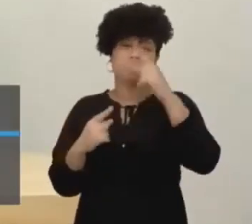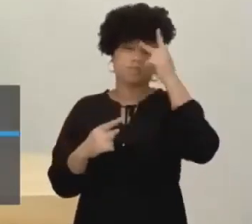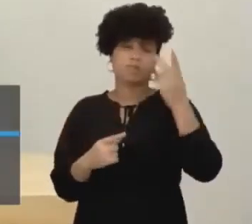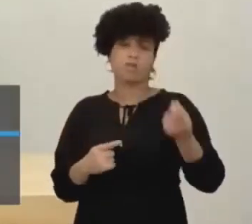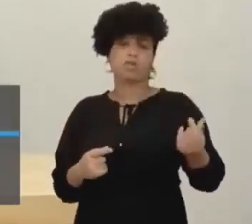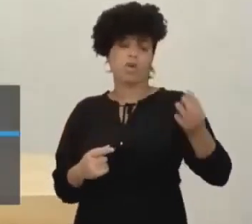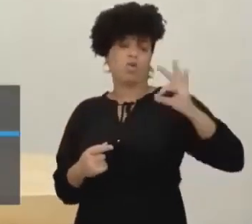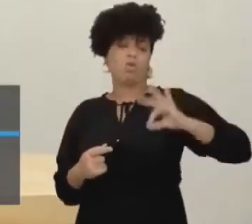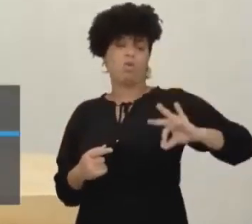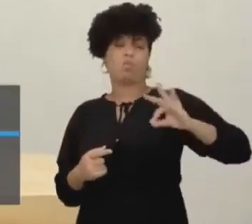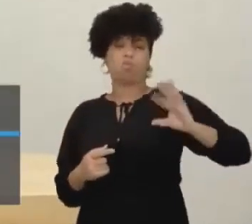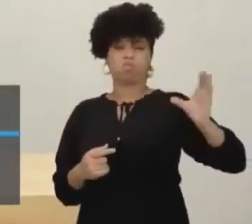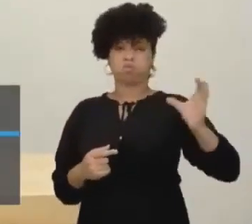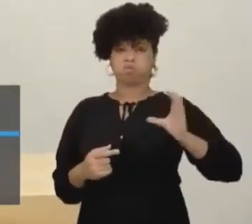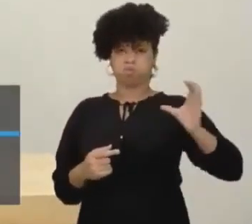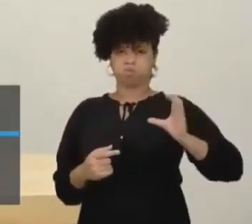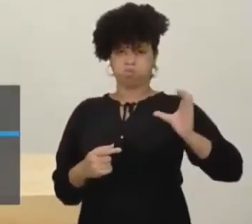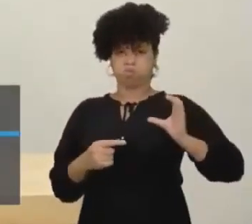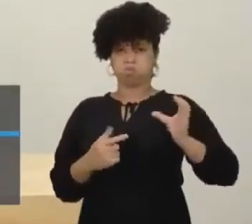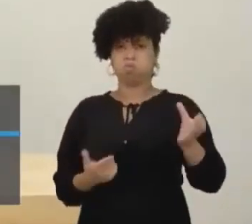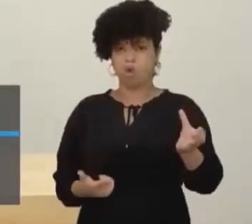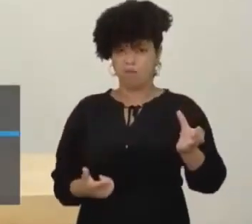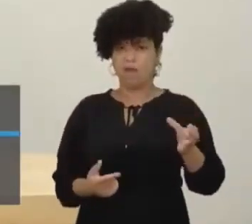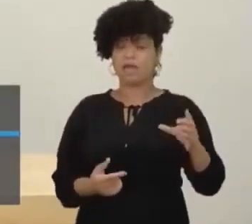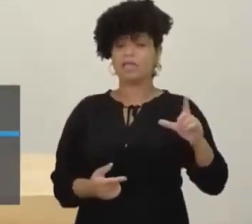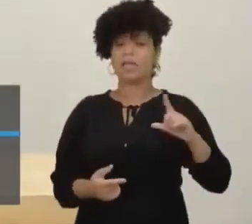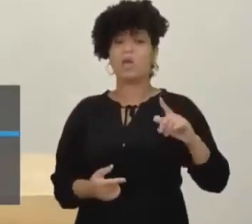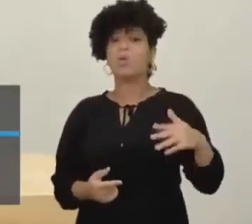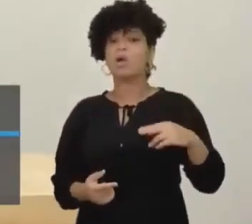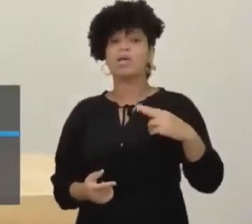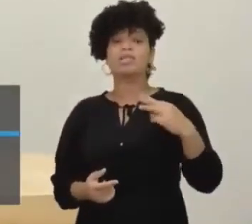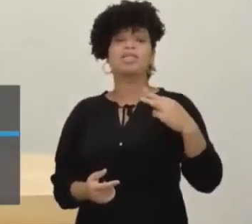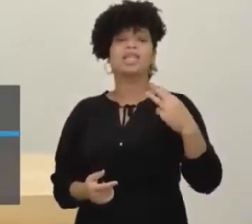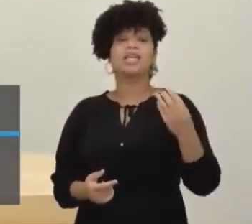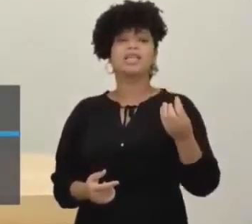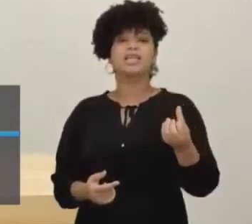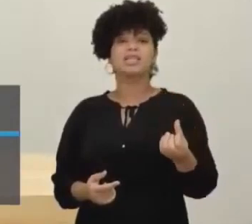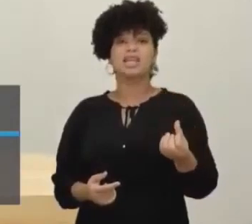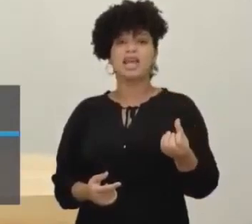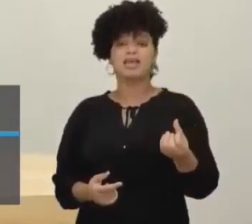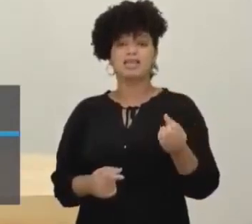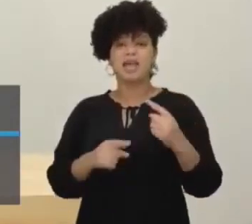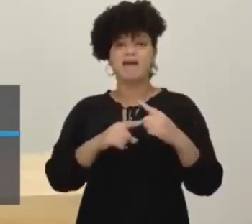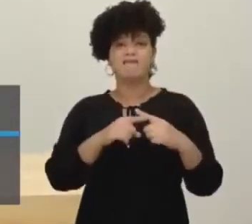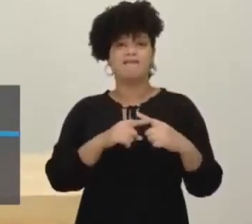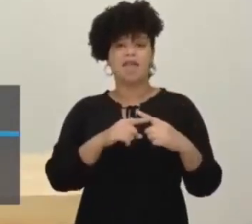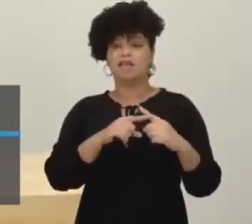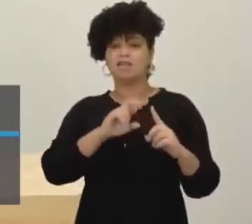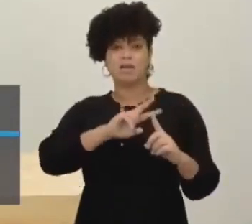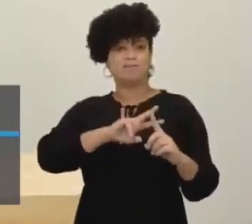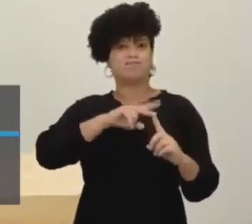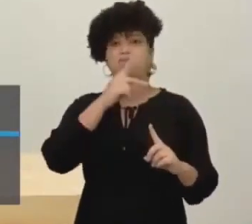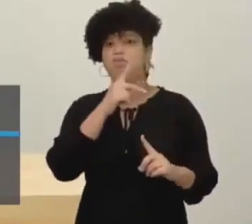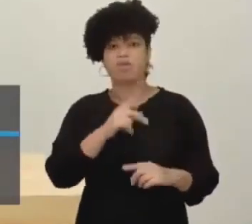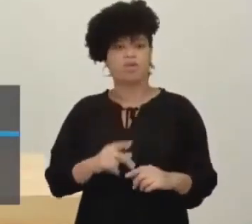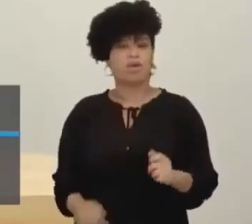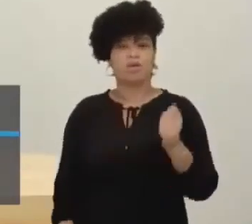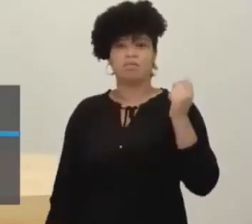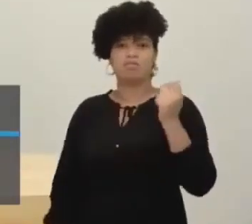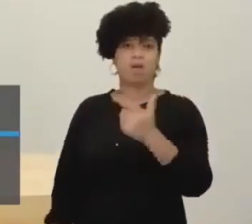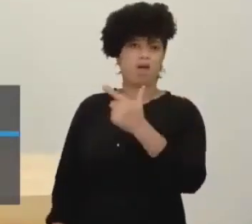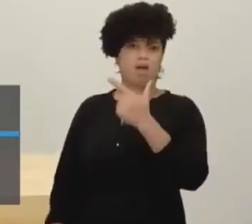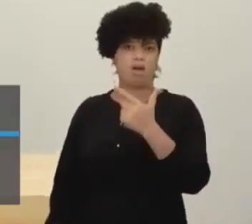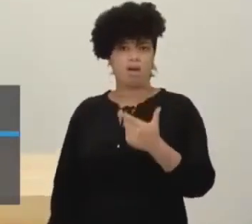assalariados aí né os mais ricos ganha em média 36 por vezes mais do que né as pessoas que ganham aí